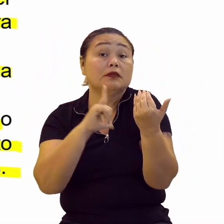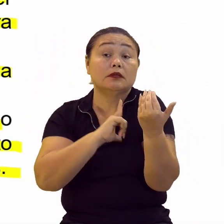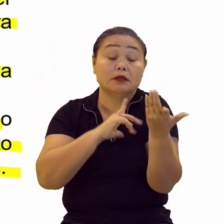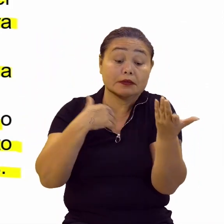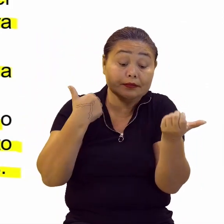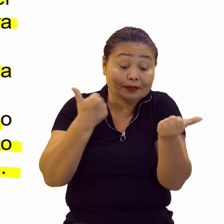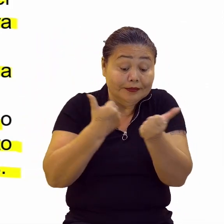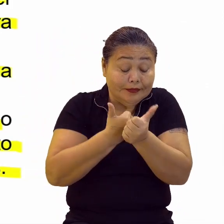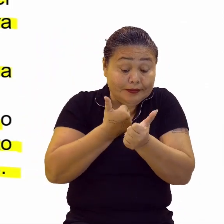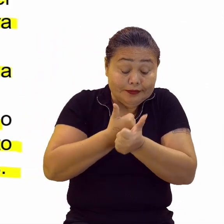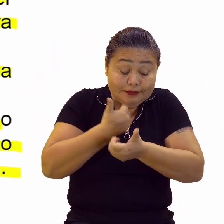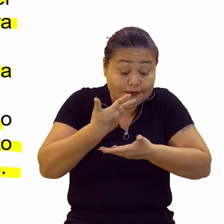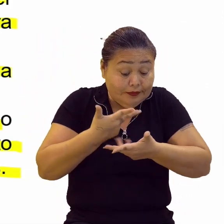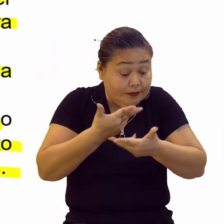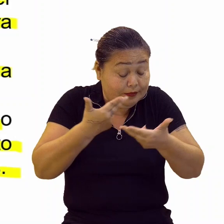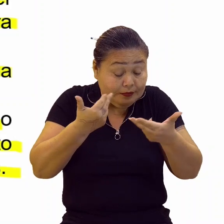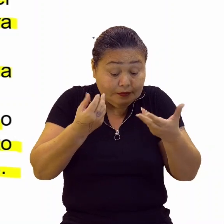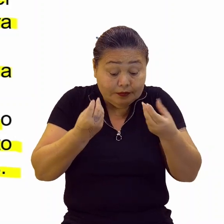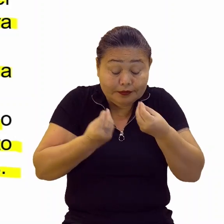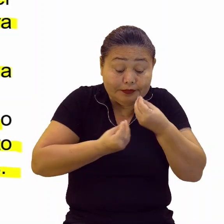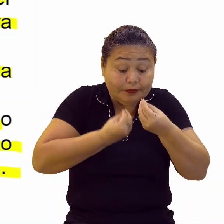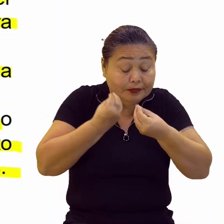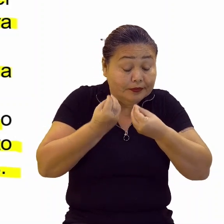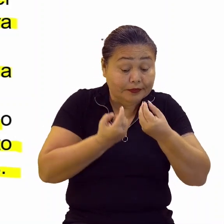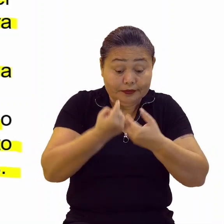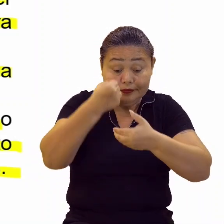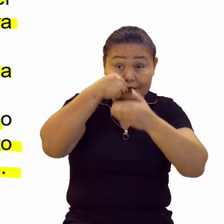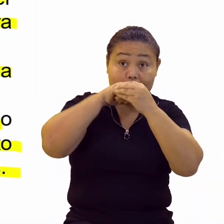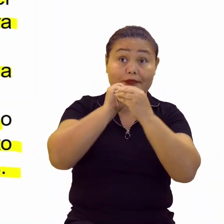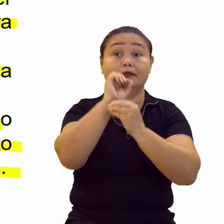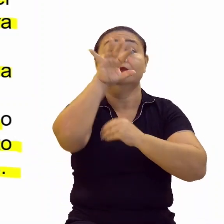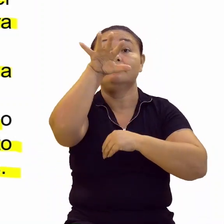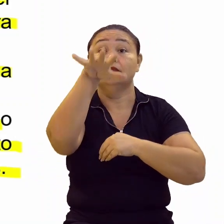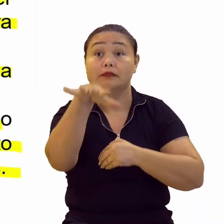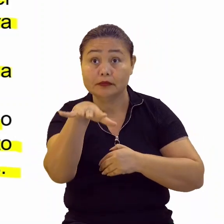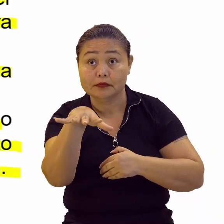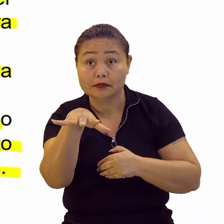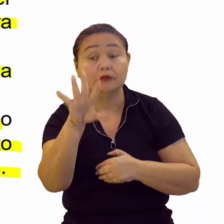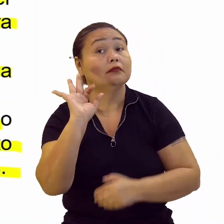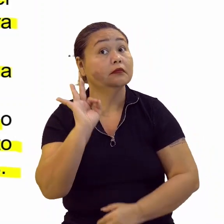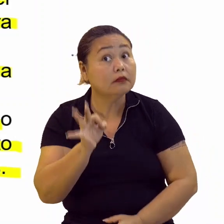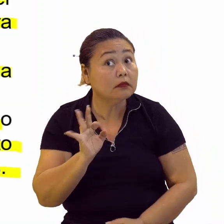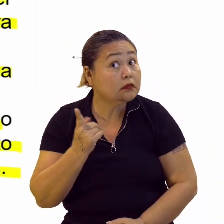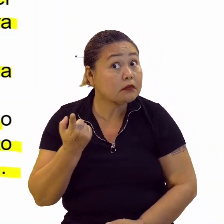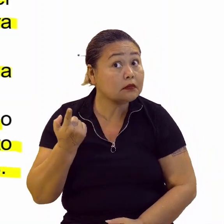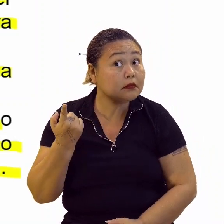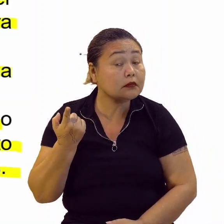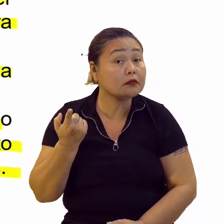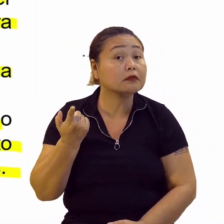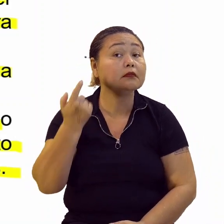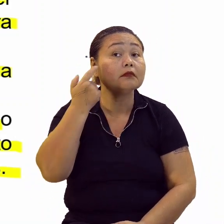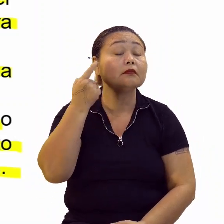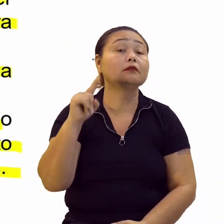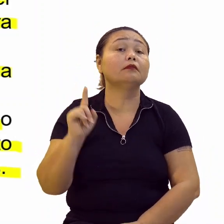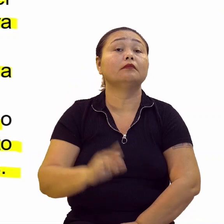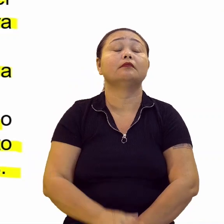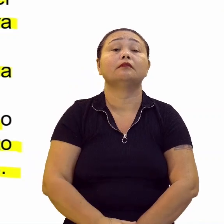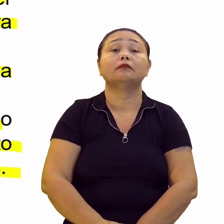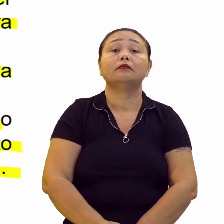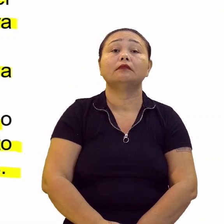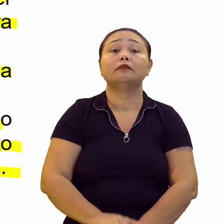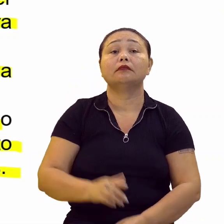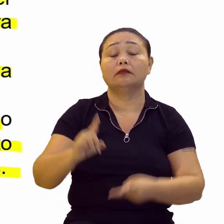alguma maneira, de alguma forma, lançar esse alimento fora. Tá certo isso? Pensa aí.